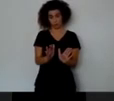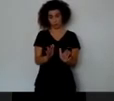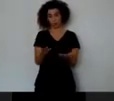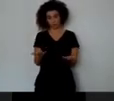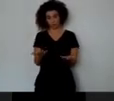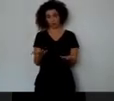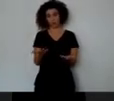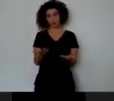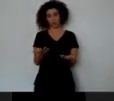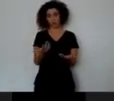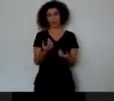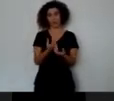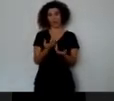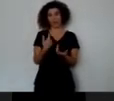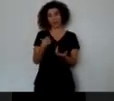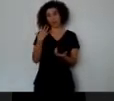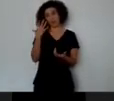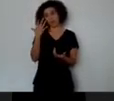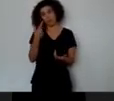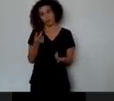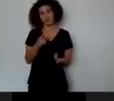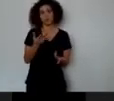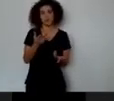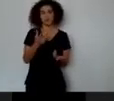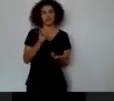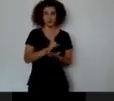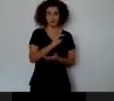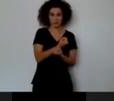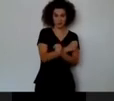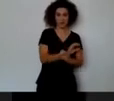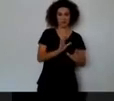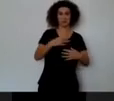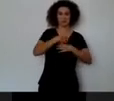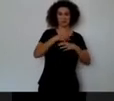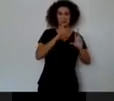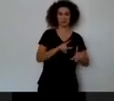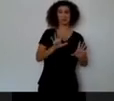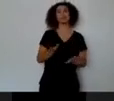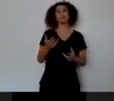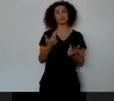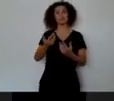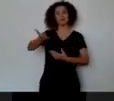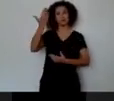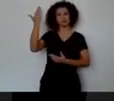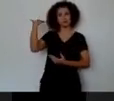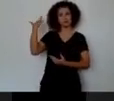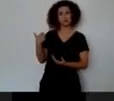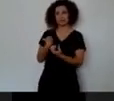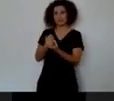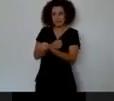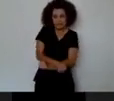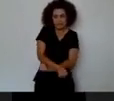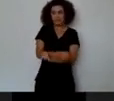eu acredito que seja, que é uma escravidão diferente, né, mas como as pessoas acham que não tem mais escravidão, elas